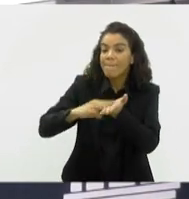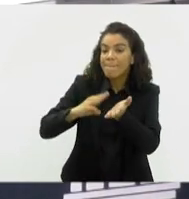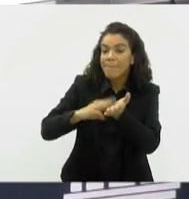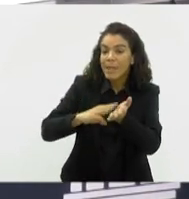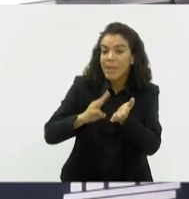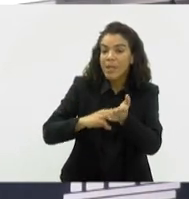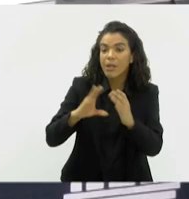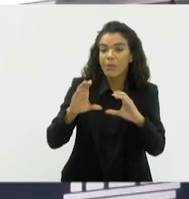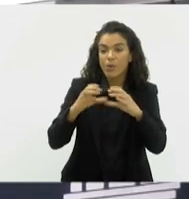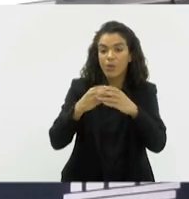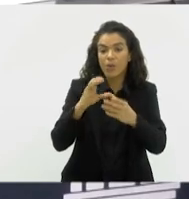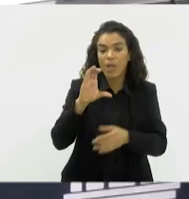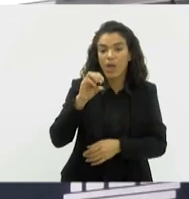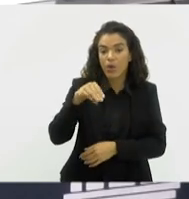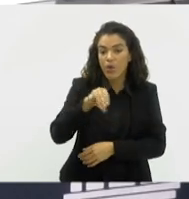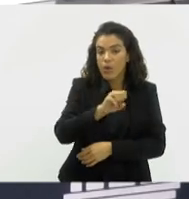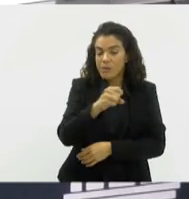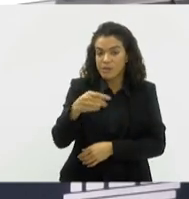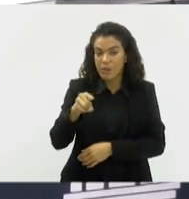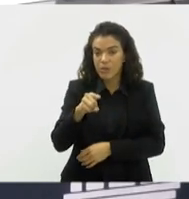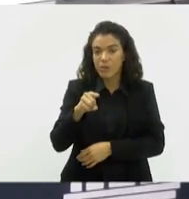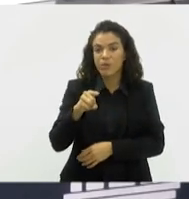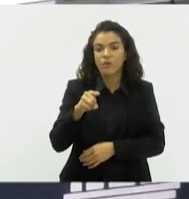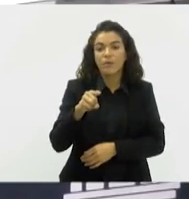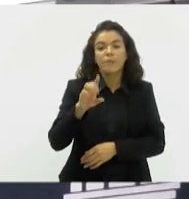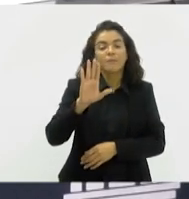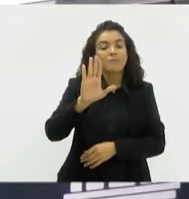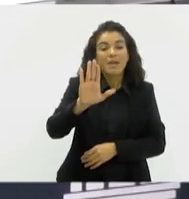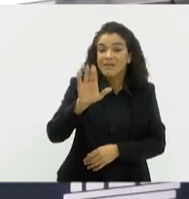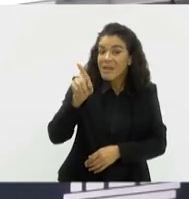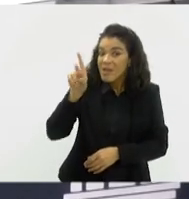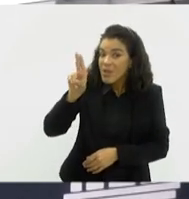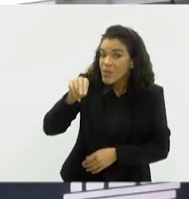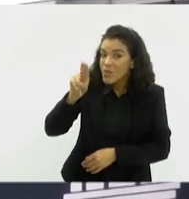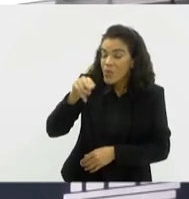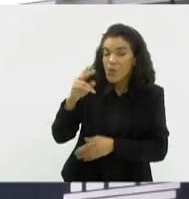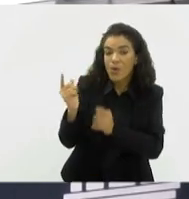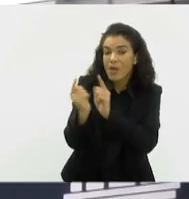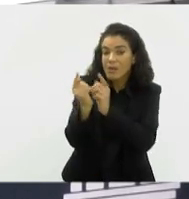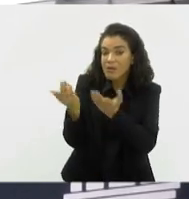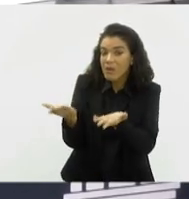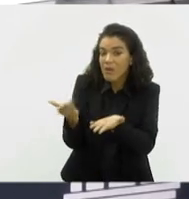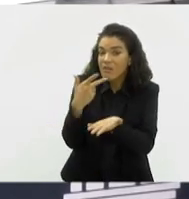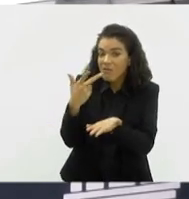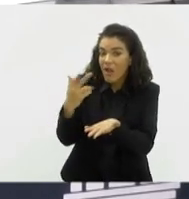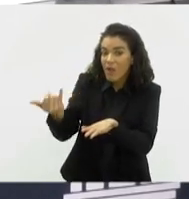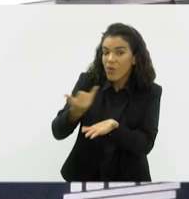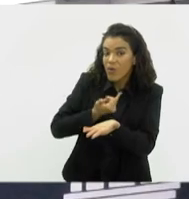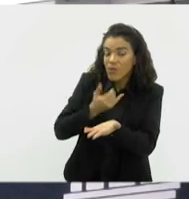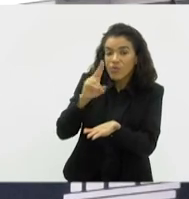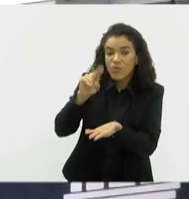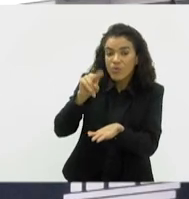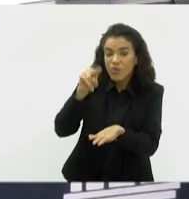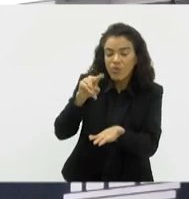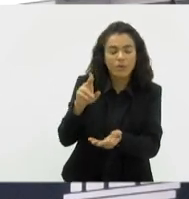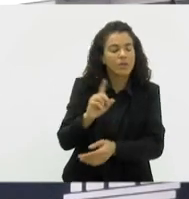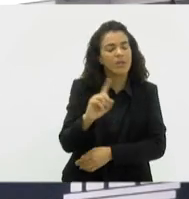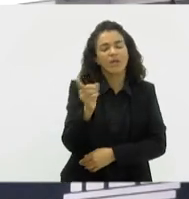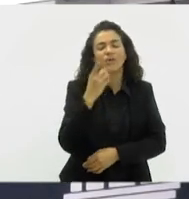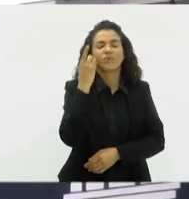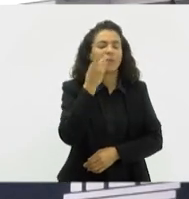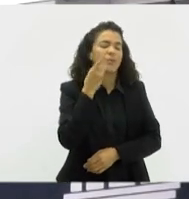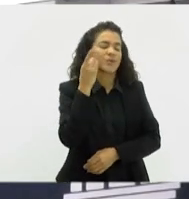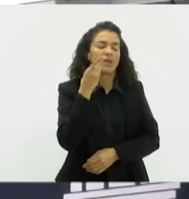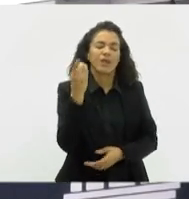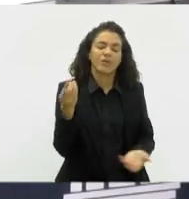dando o exemplo do porquê não tem um tantas exemplo denúncias. Seu, mas ele nunca atendeu ninguém. Ele disse aqui, deputado. Mas ele nunca atendeu deputado, ninguém. Deputado, não ele há...